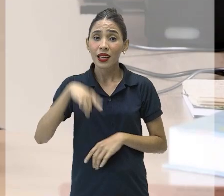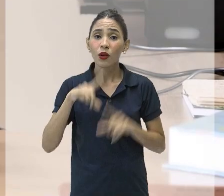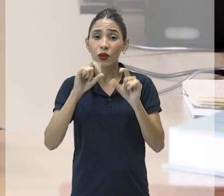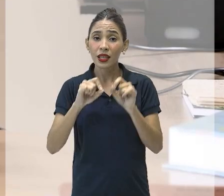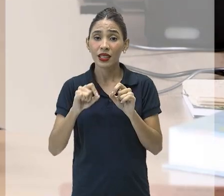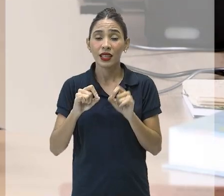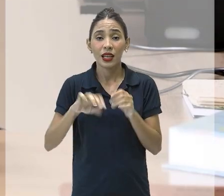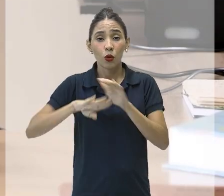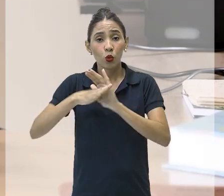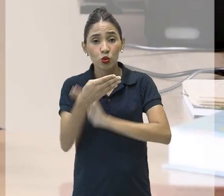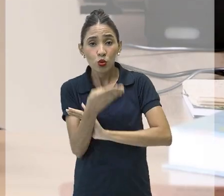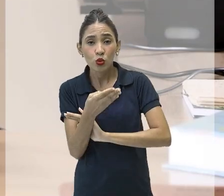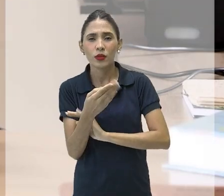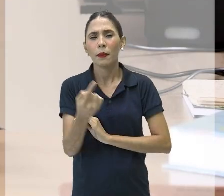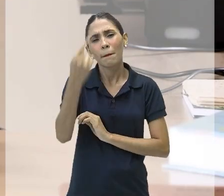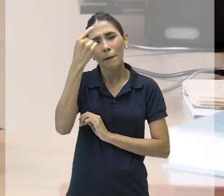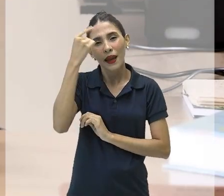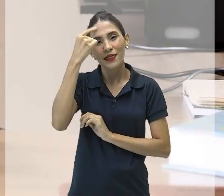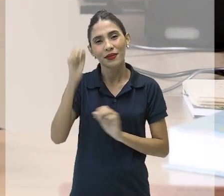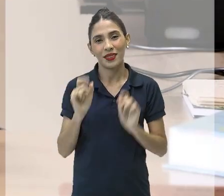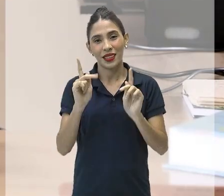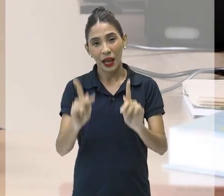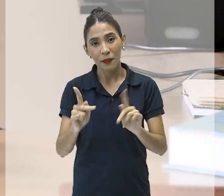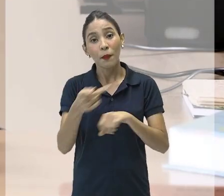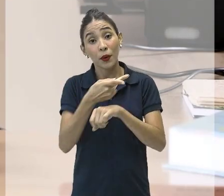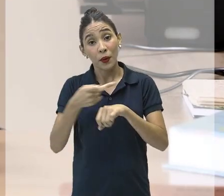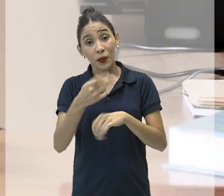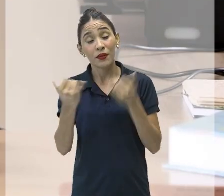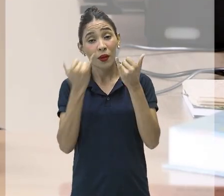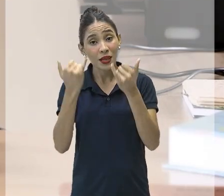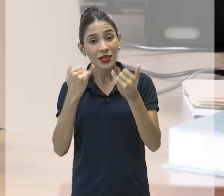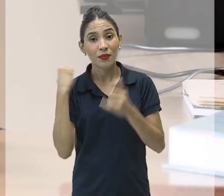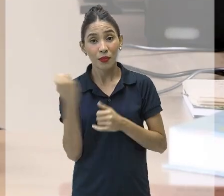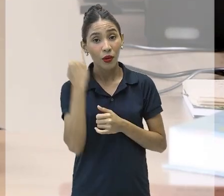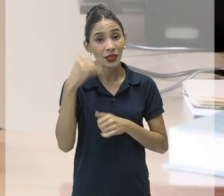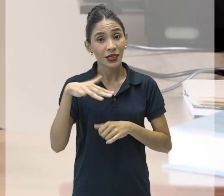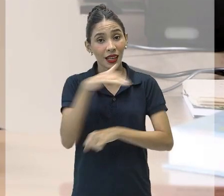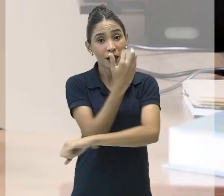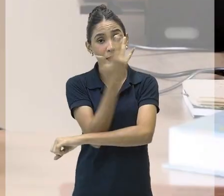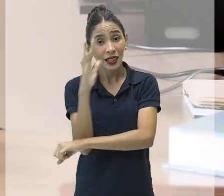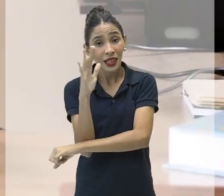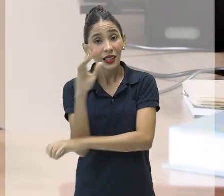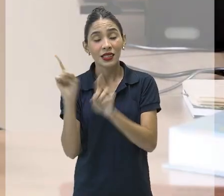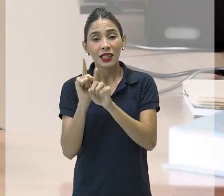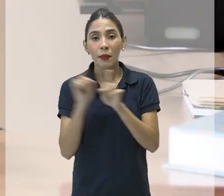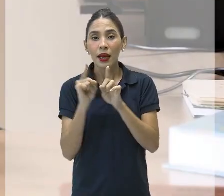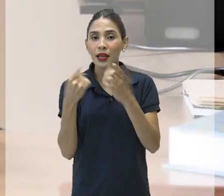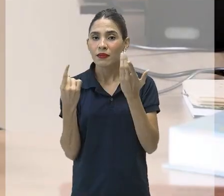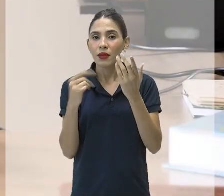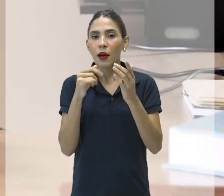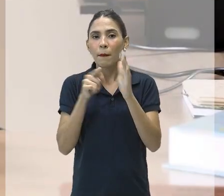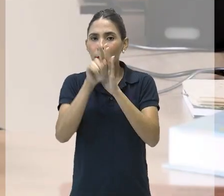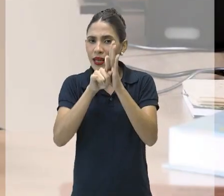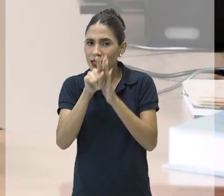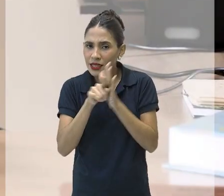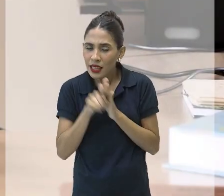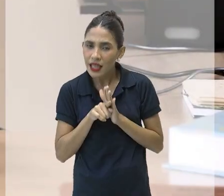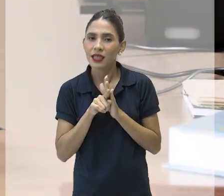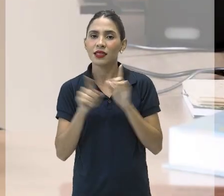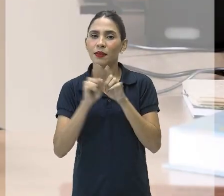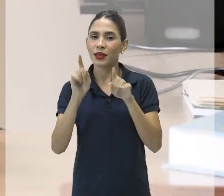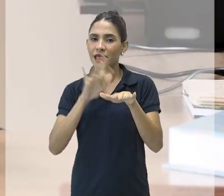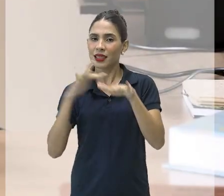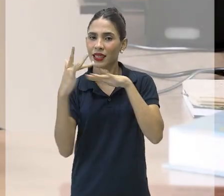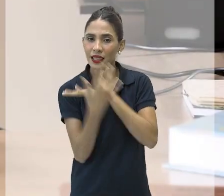de hábito. Pense nisso. Busque informações importantes sobre o meio ambiente, curta páginas que falam das questões